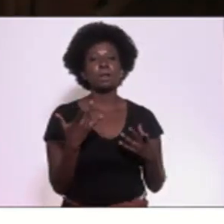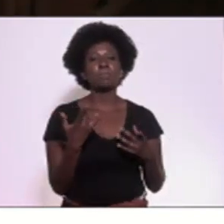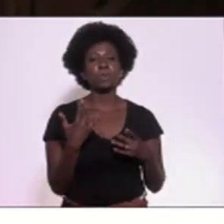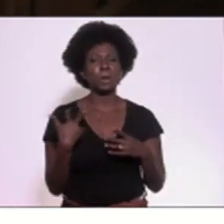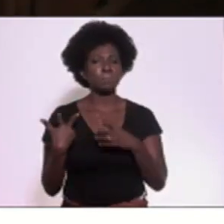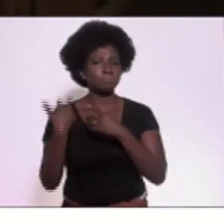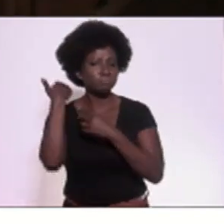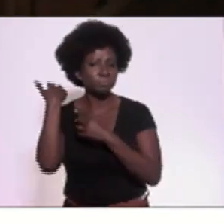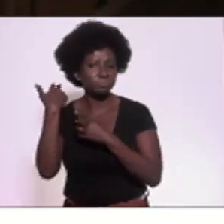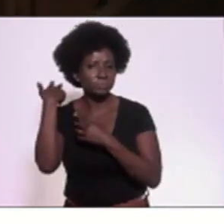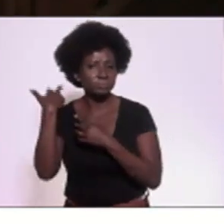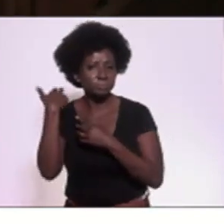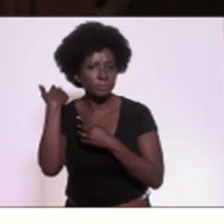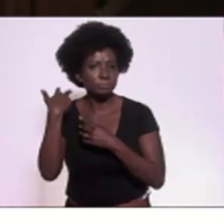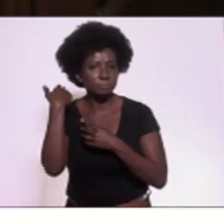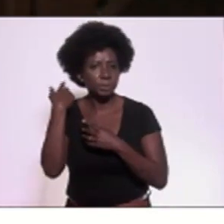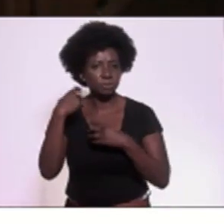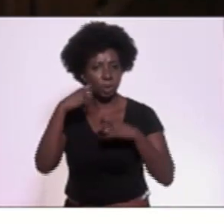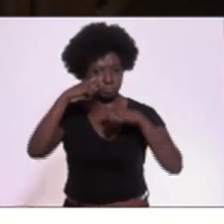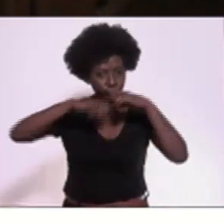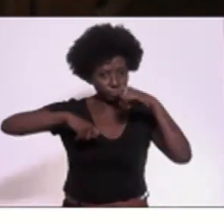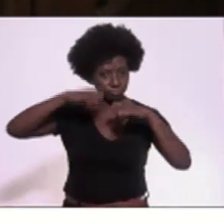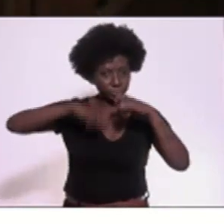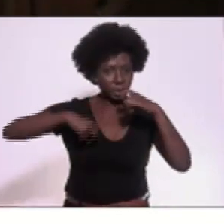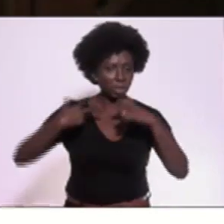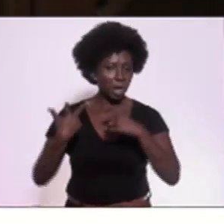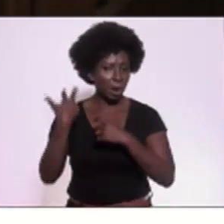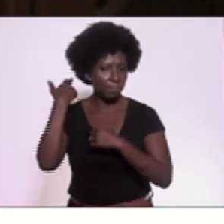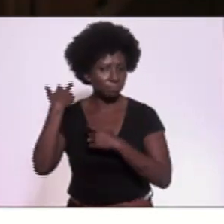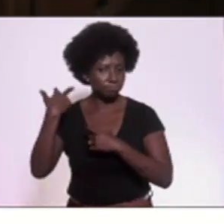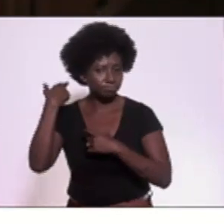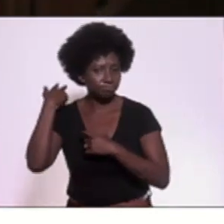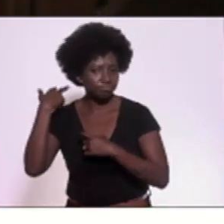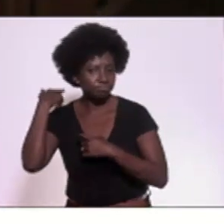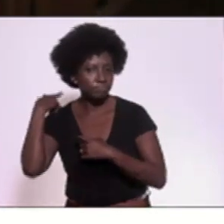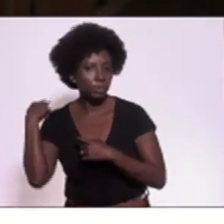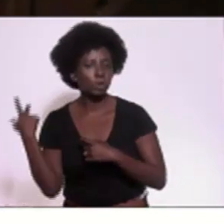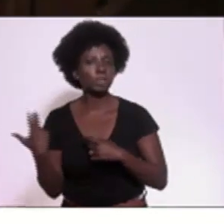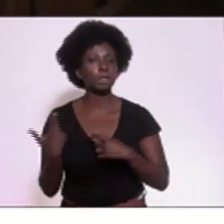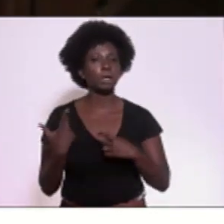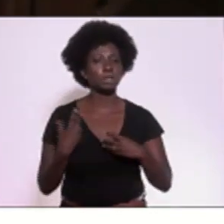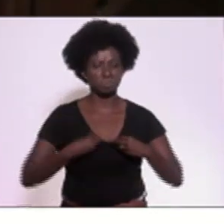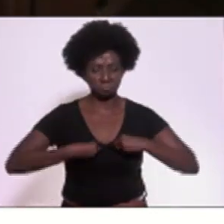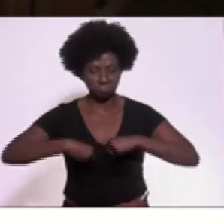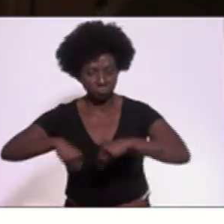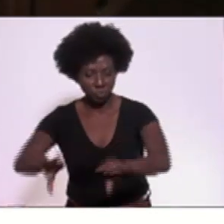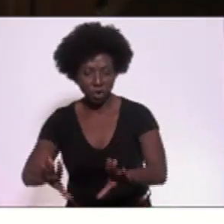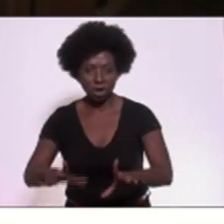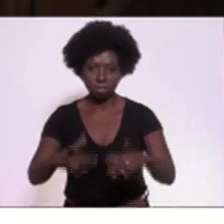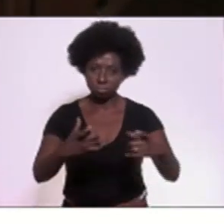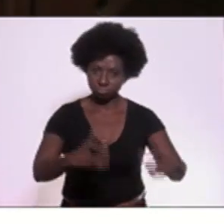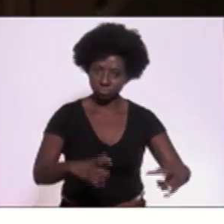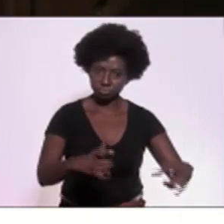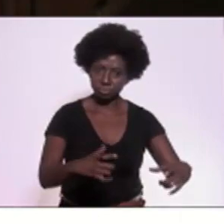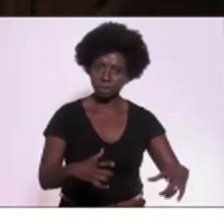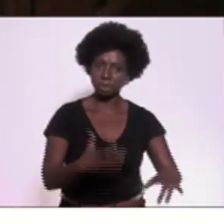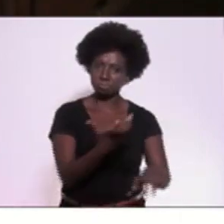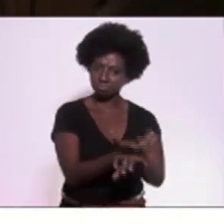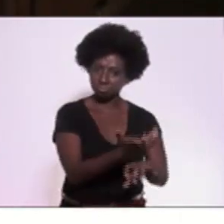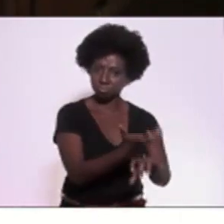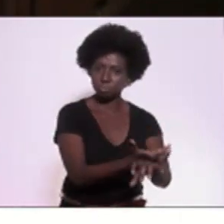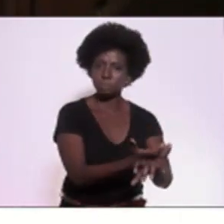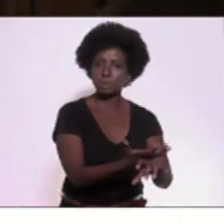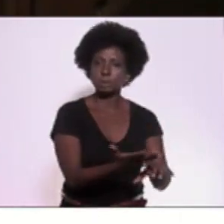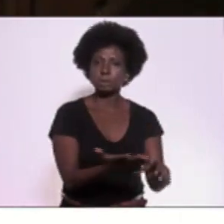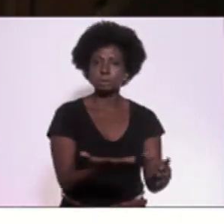cabelo cortado, foi violentada, jogada na praça pública, jogado